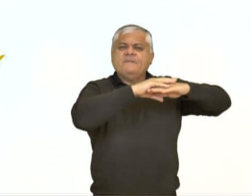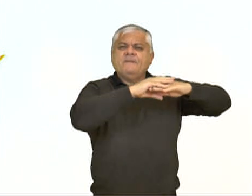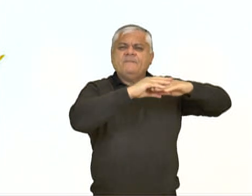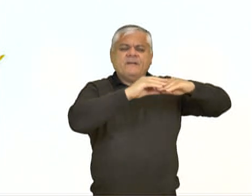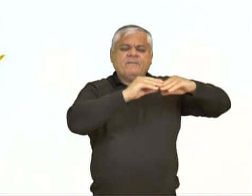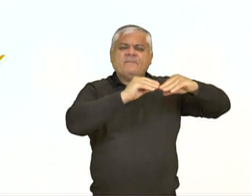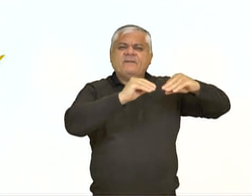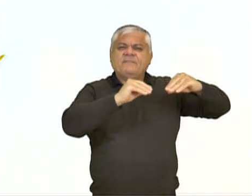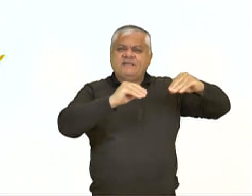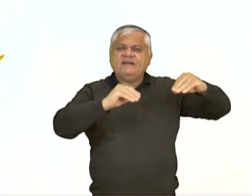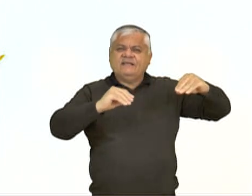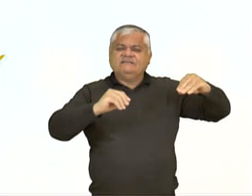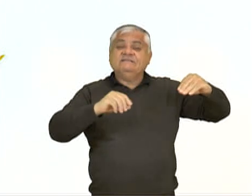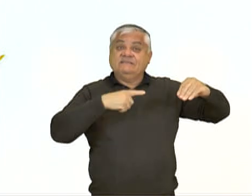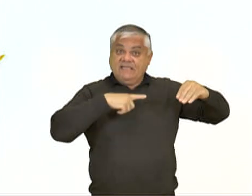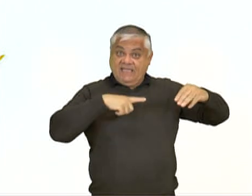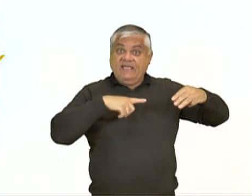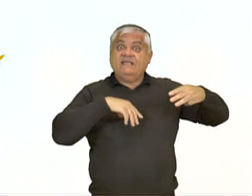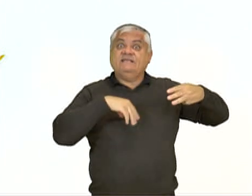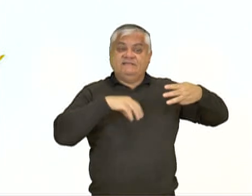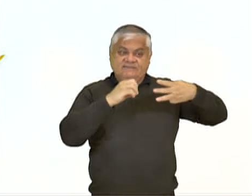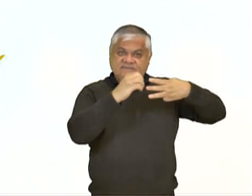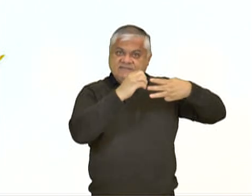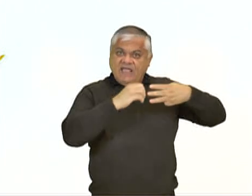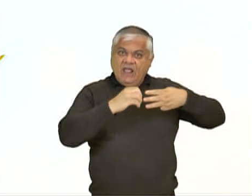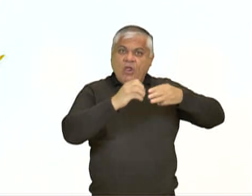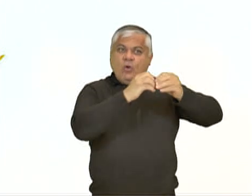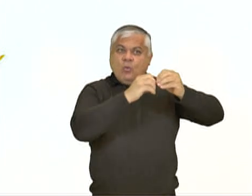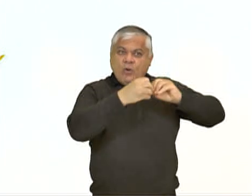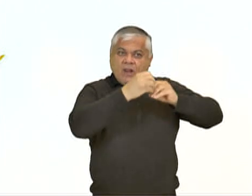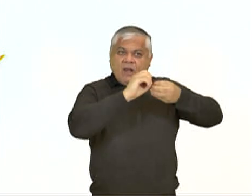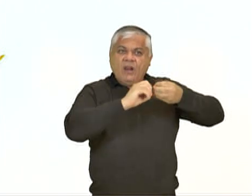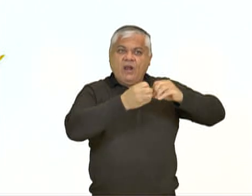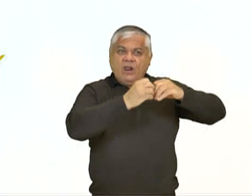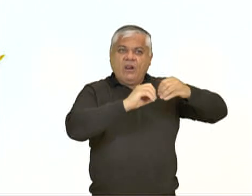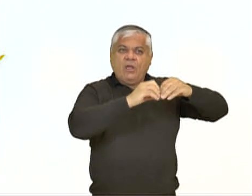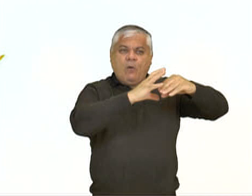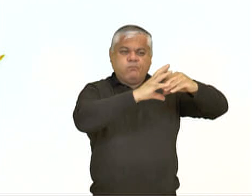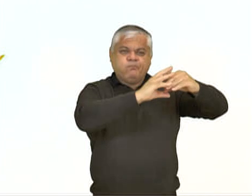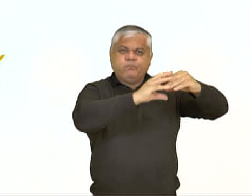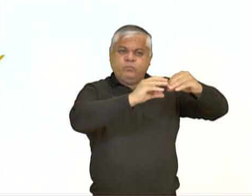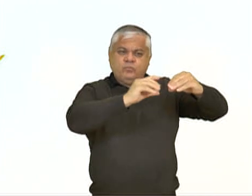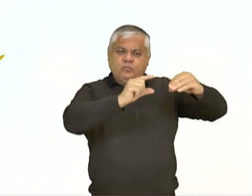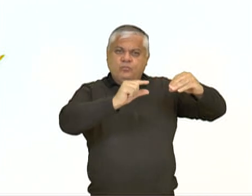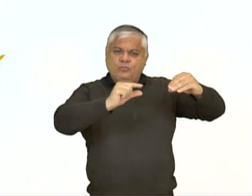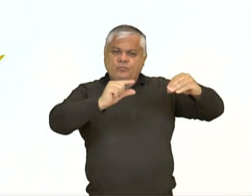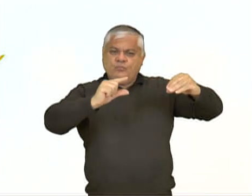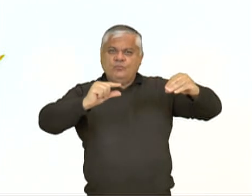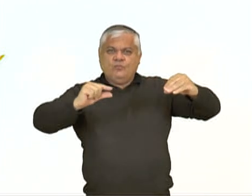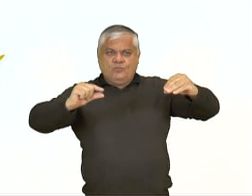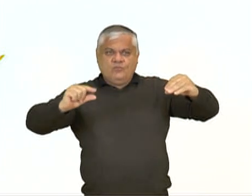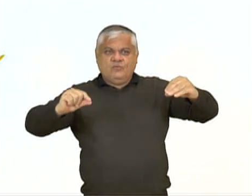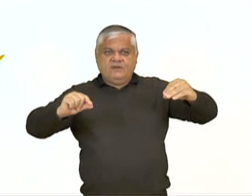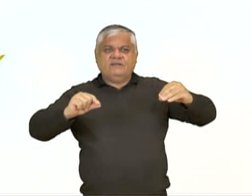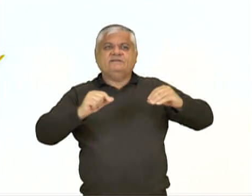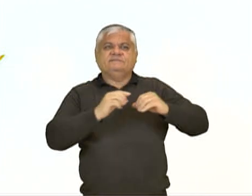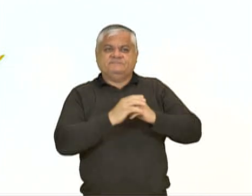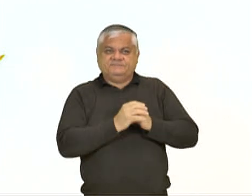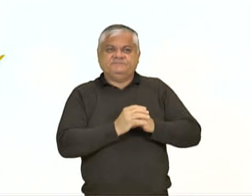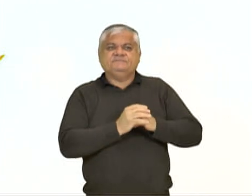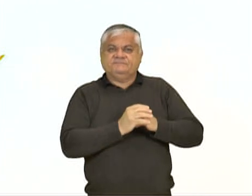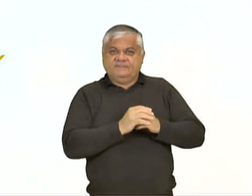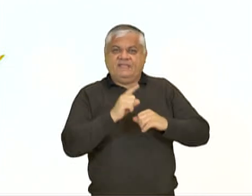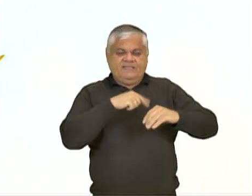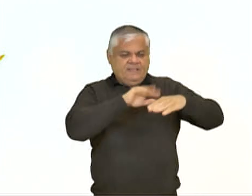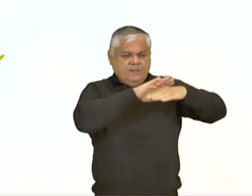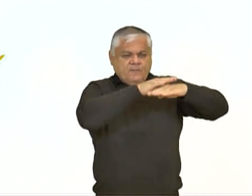formada por uma camada de células. Tem uma cutícula espessa, olha aqui, ó, mostrando para nós aqui a cutícula espessa na